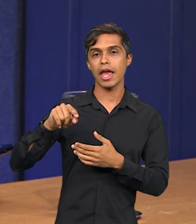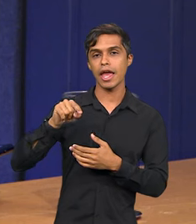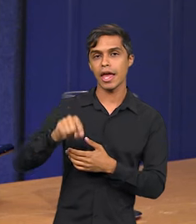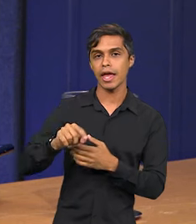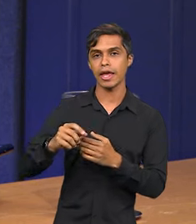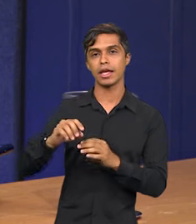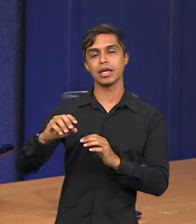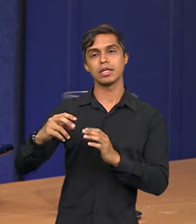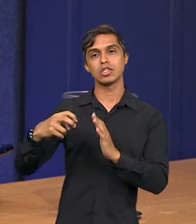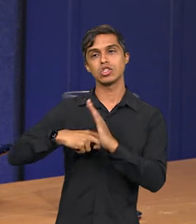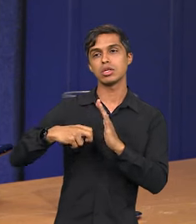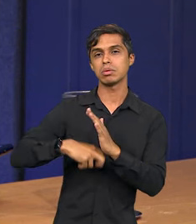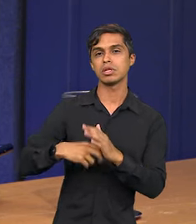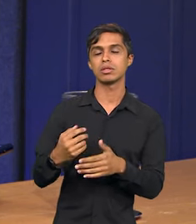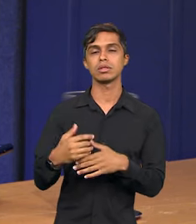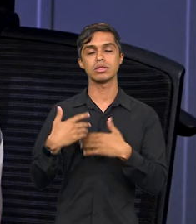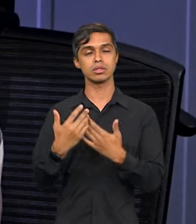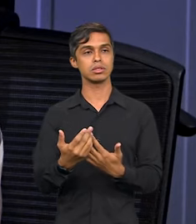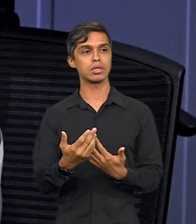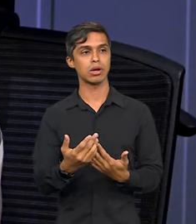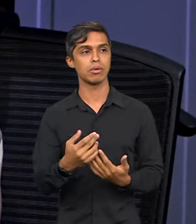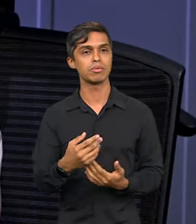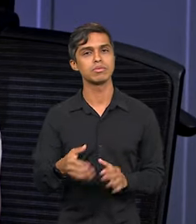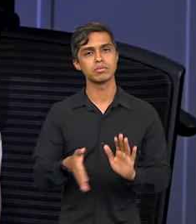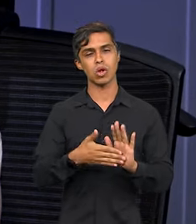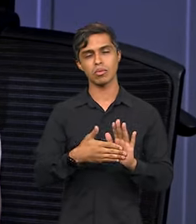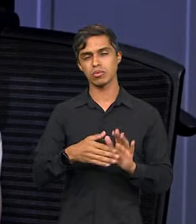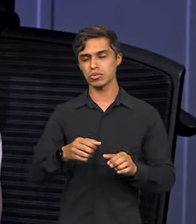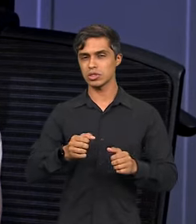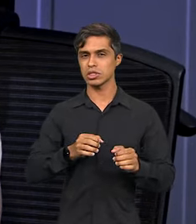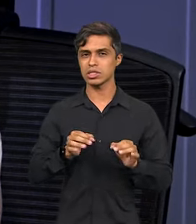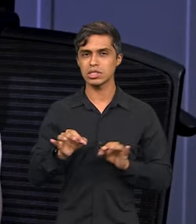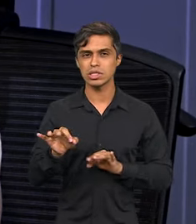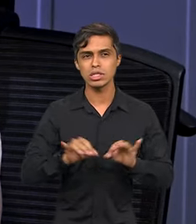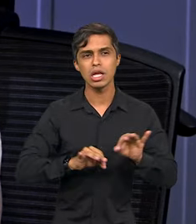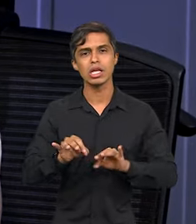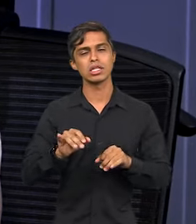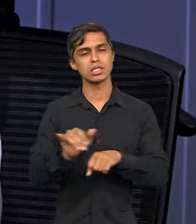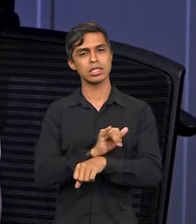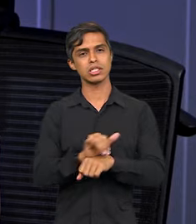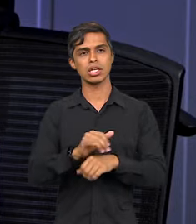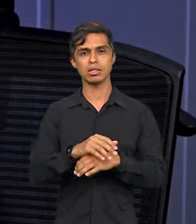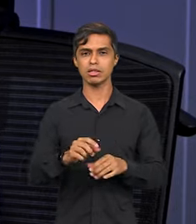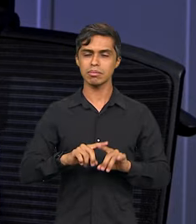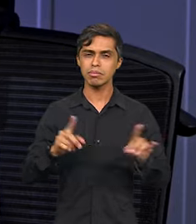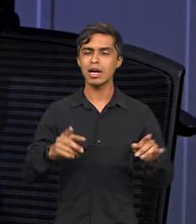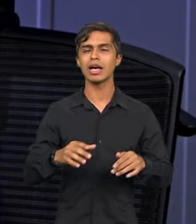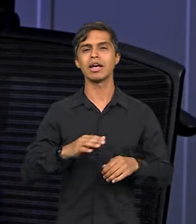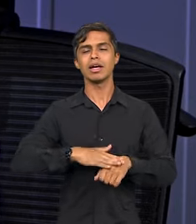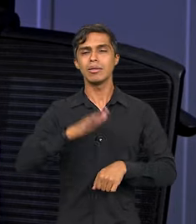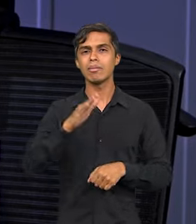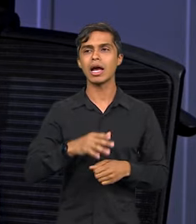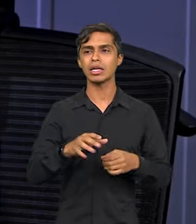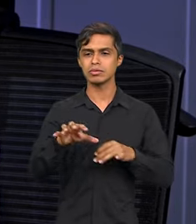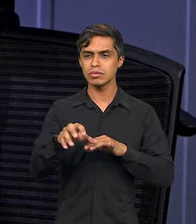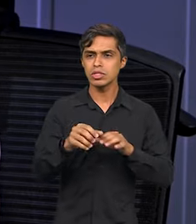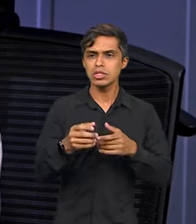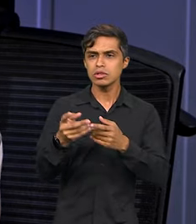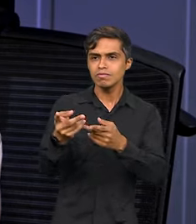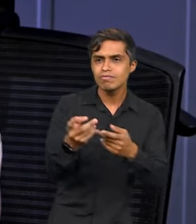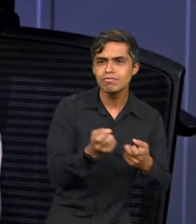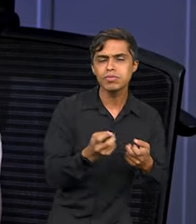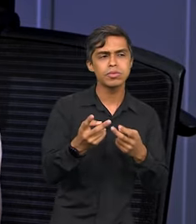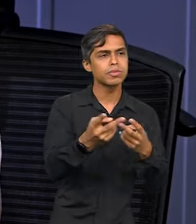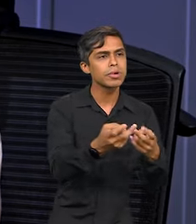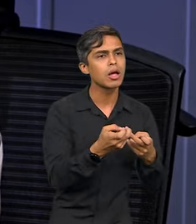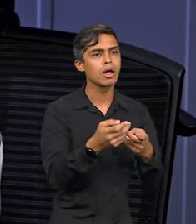benéficos paraa sociedade então o que a gente tá propondo é uma uma abordagem mais sistêmica de todas as formas de drenagem de recursos públicos que